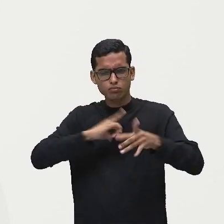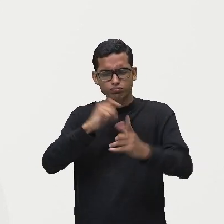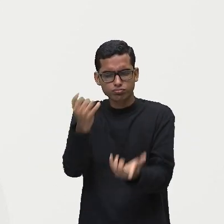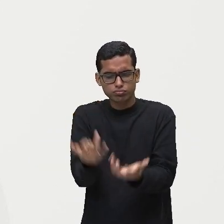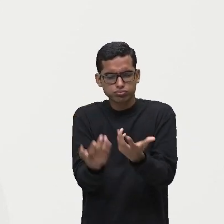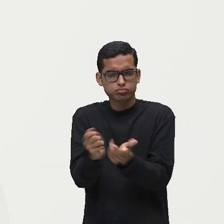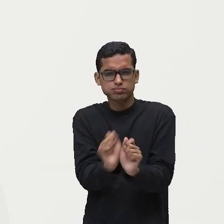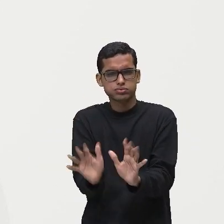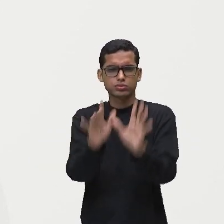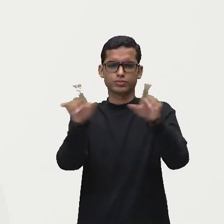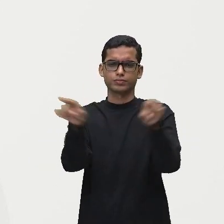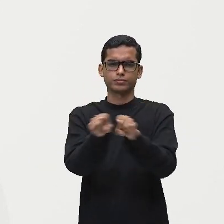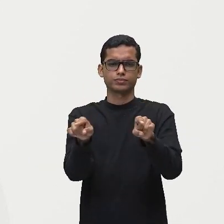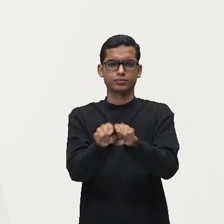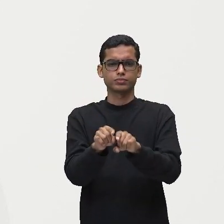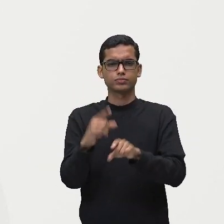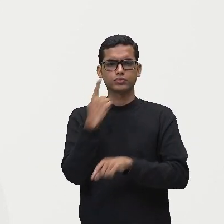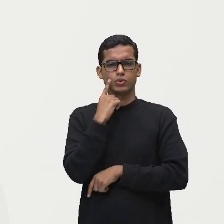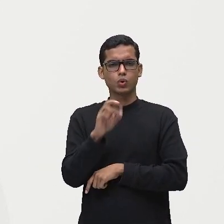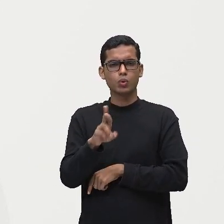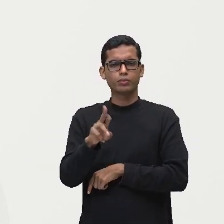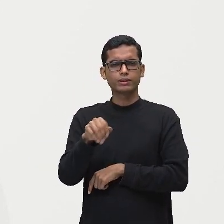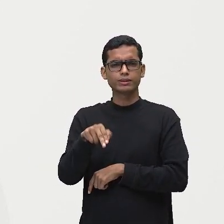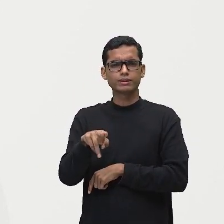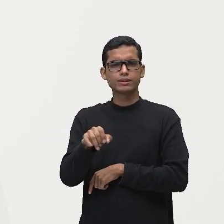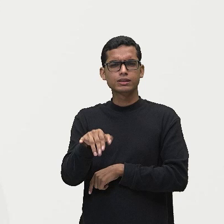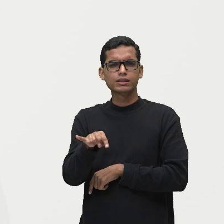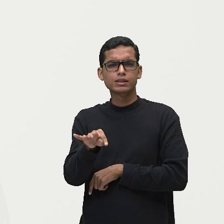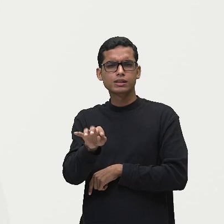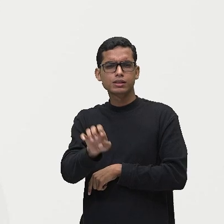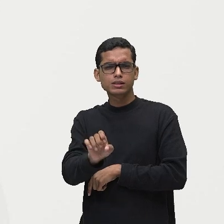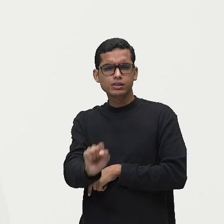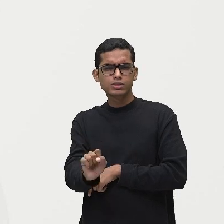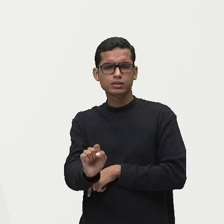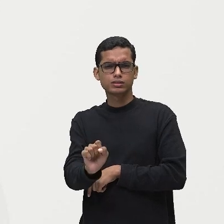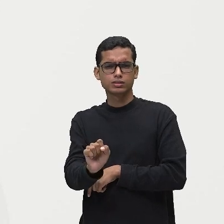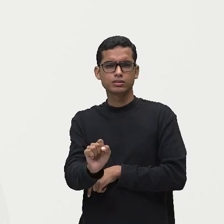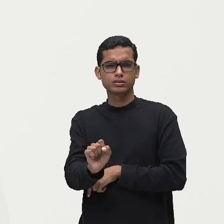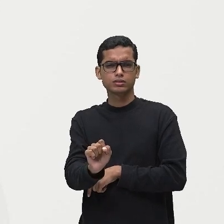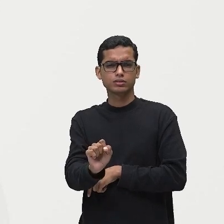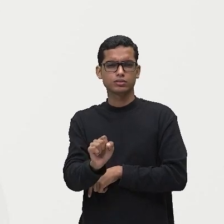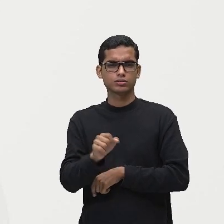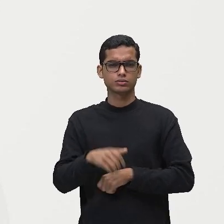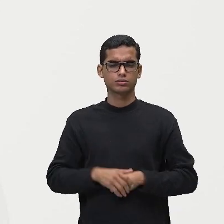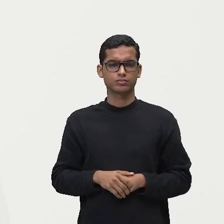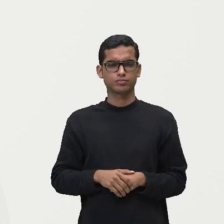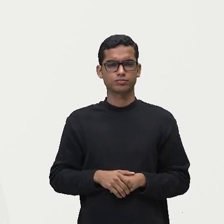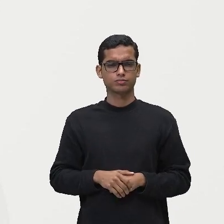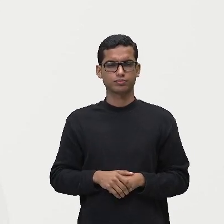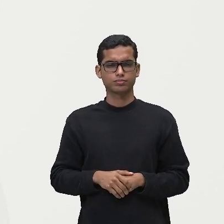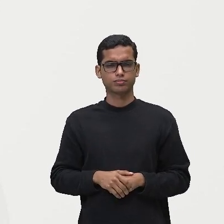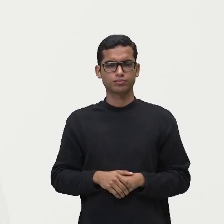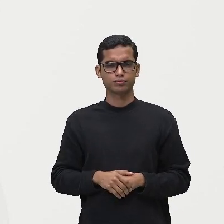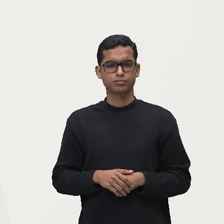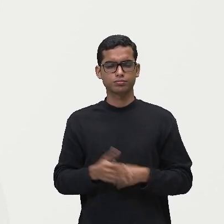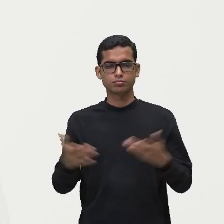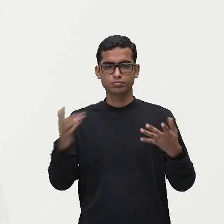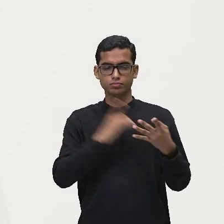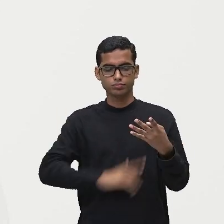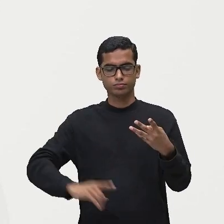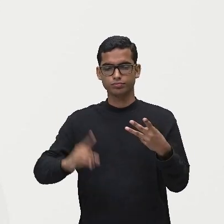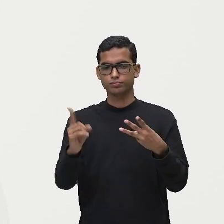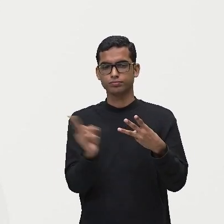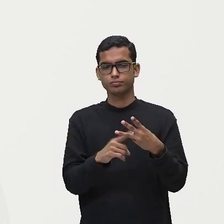fertilizantes. Agora, gente, tem uma coisa assim que nos assombra, assim, é assustador, sabe o que é? É o tempo